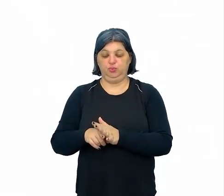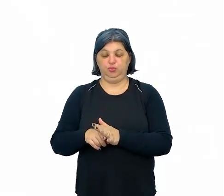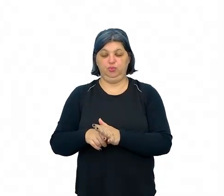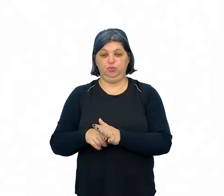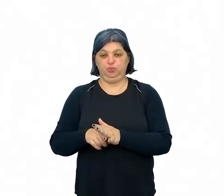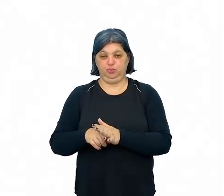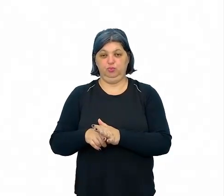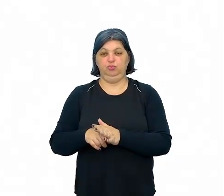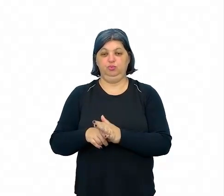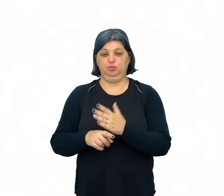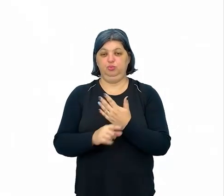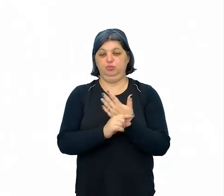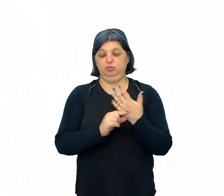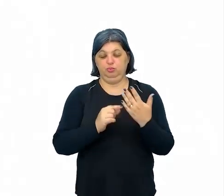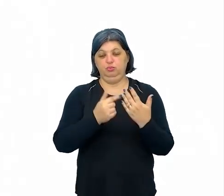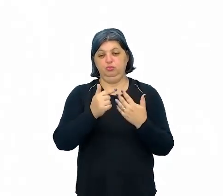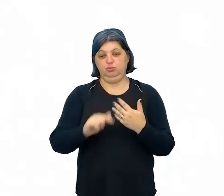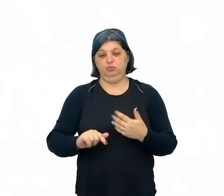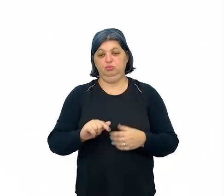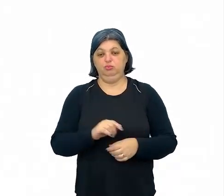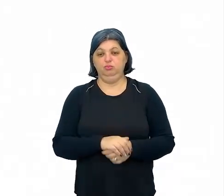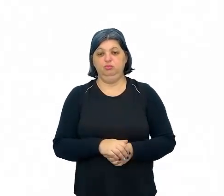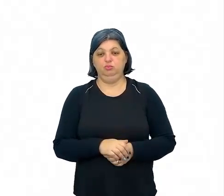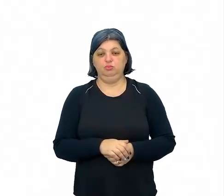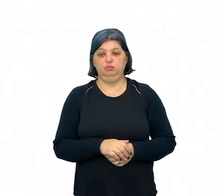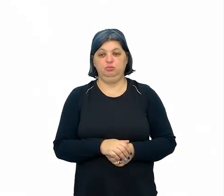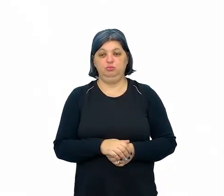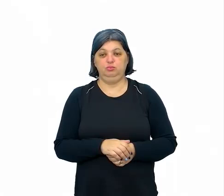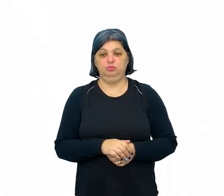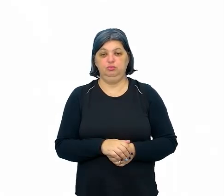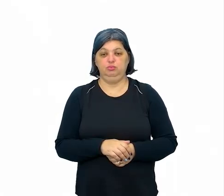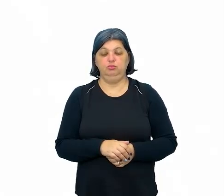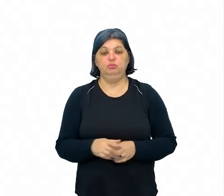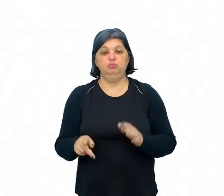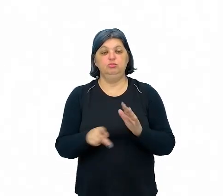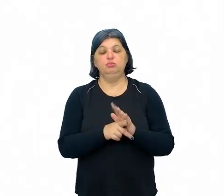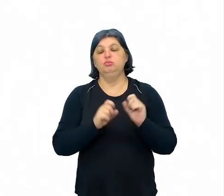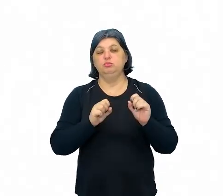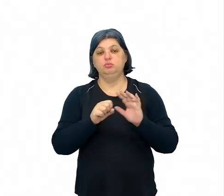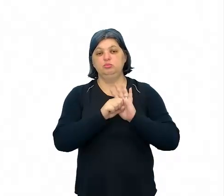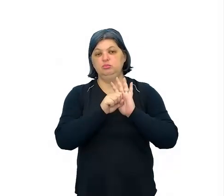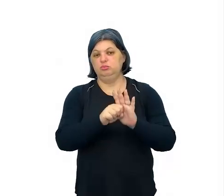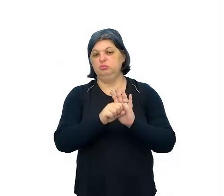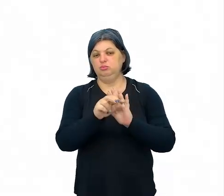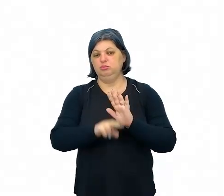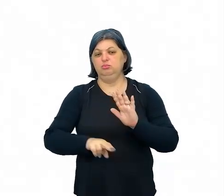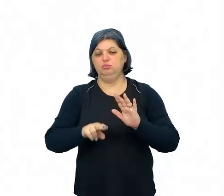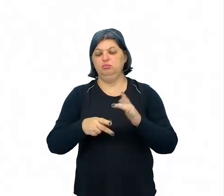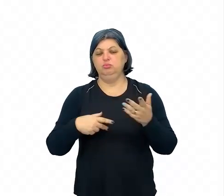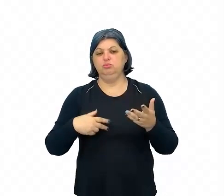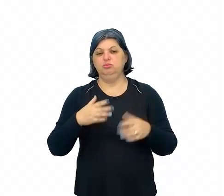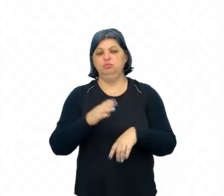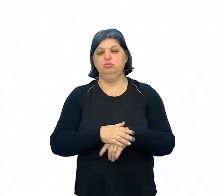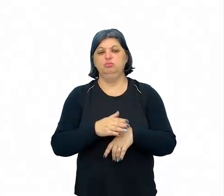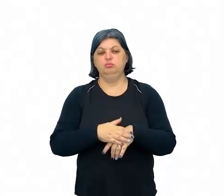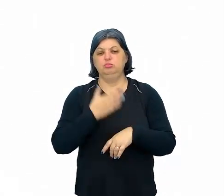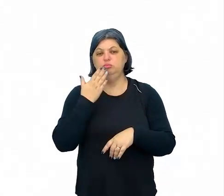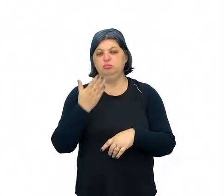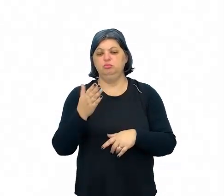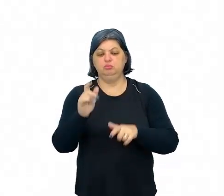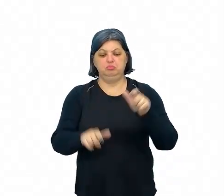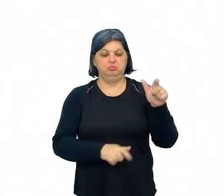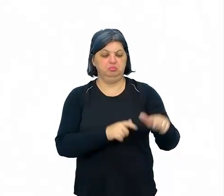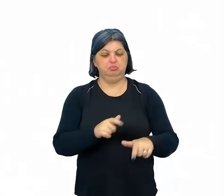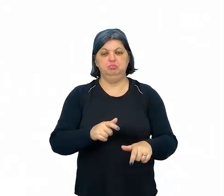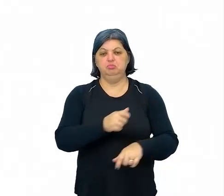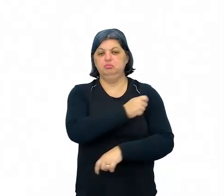o Ponte, né, que a gente trouxe aqui. Então, na álgebra aqui, o que eu posso pedir que os meus estudantes façam? De que forma eu vou